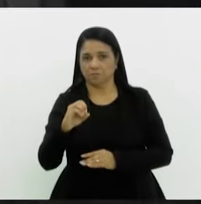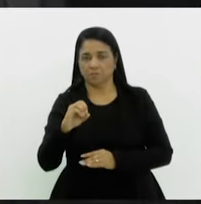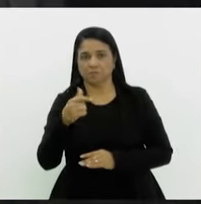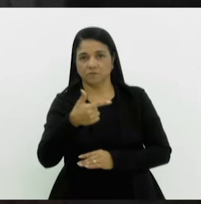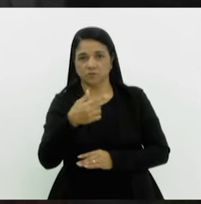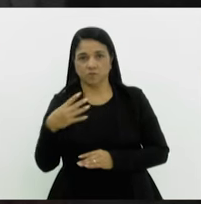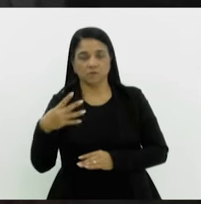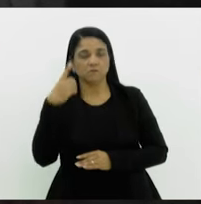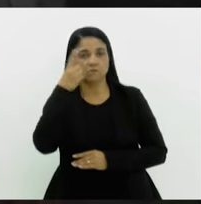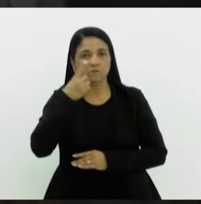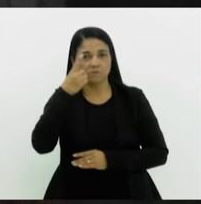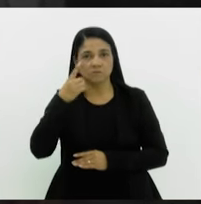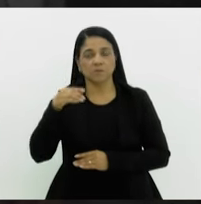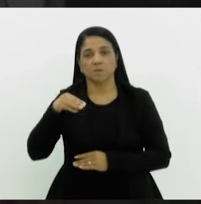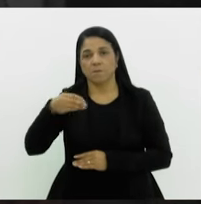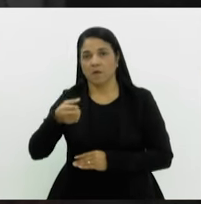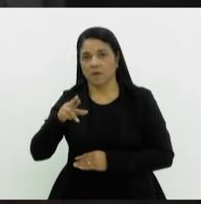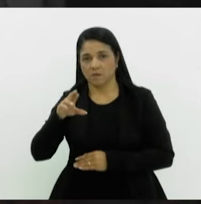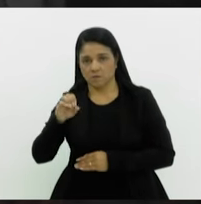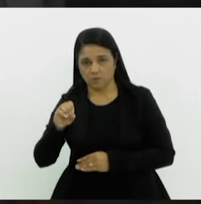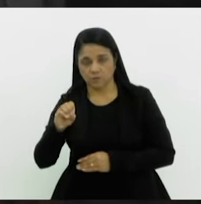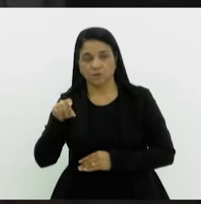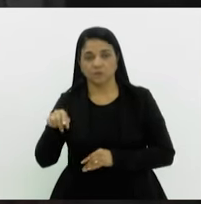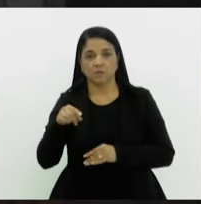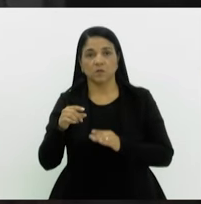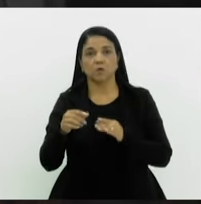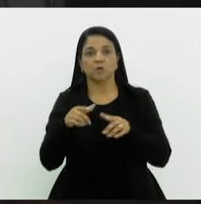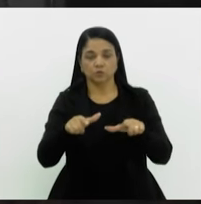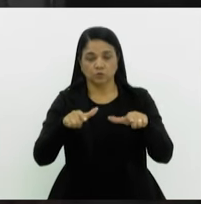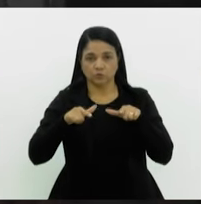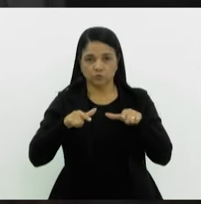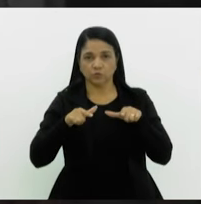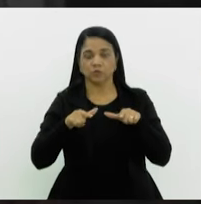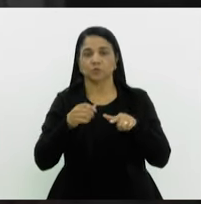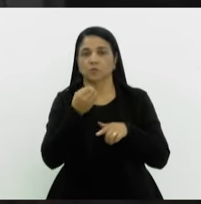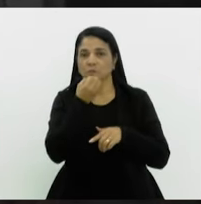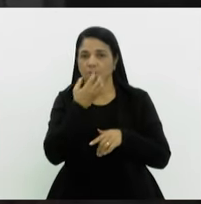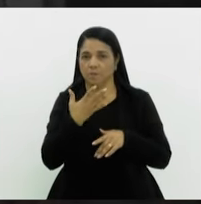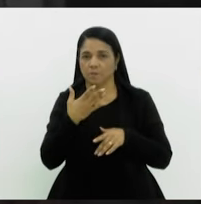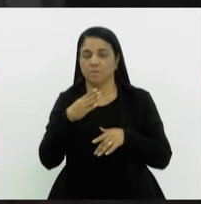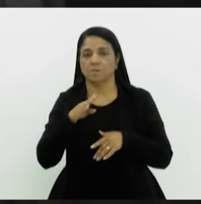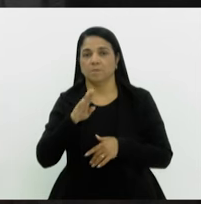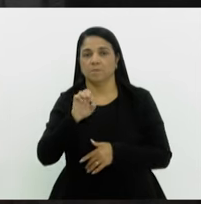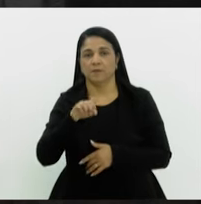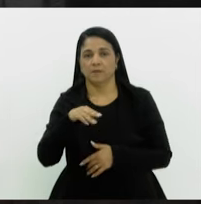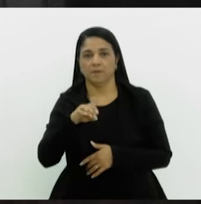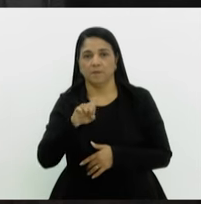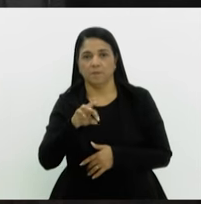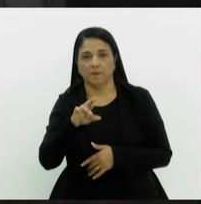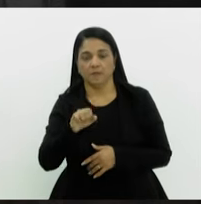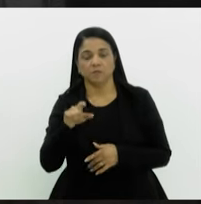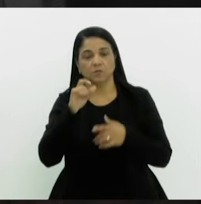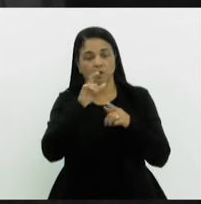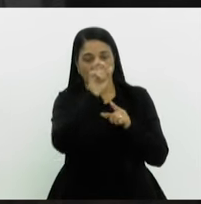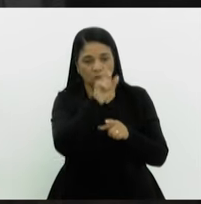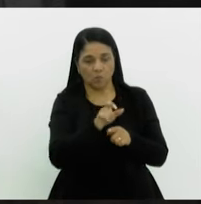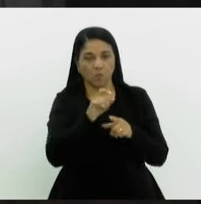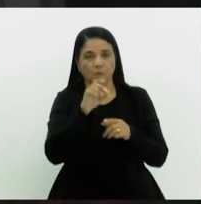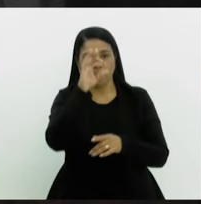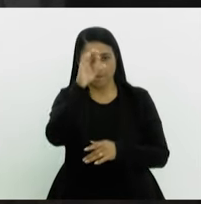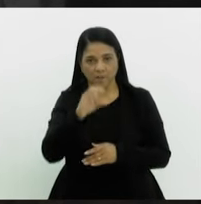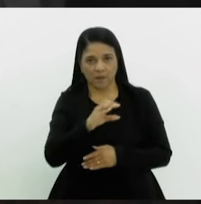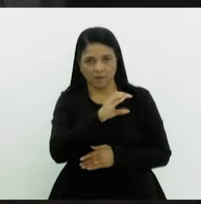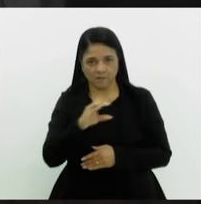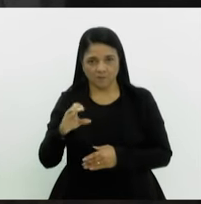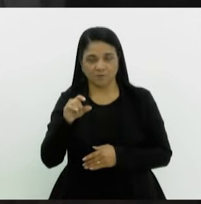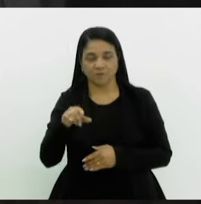autoria do deputado Márcio Gualberto, que concede o título de Benemérito do Estado do Rio de Janeiro ao reverendíssimo padre